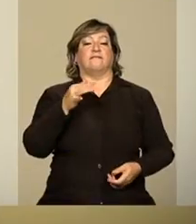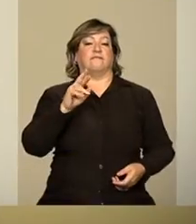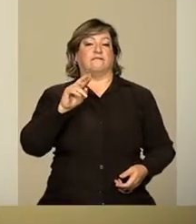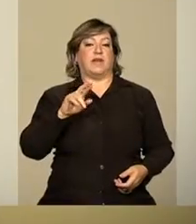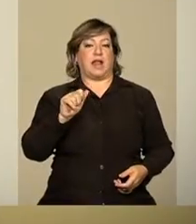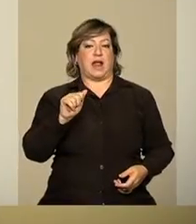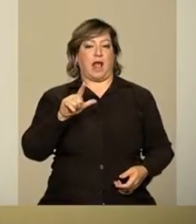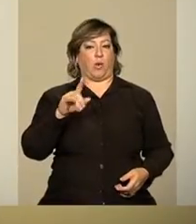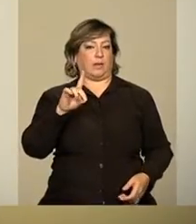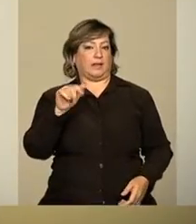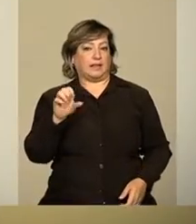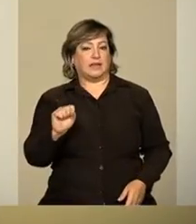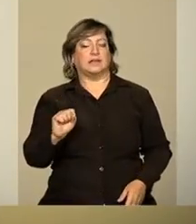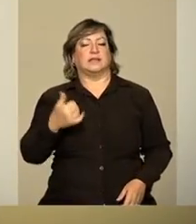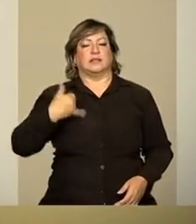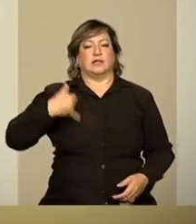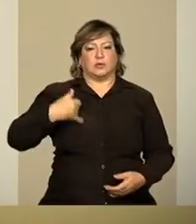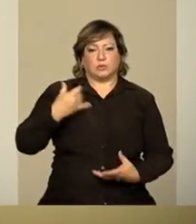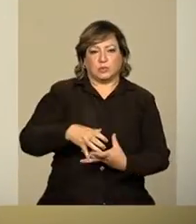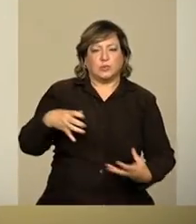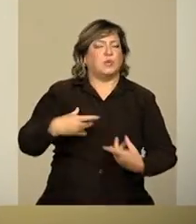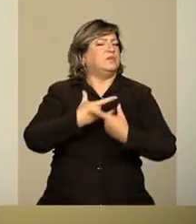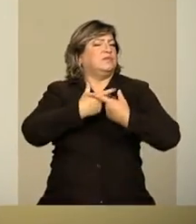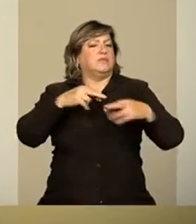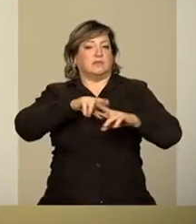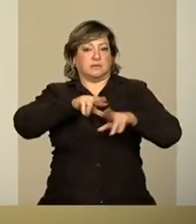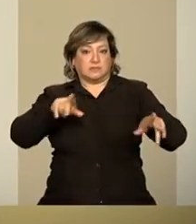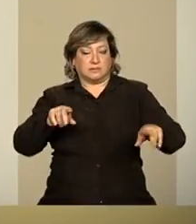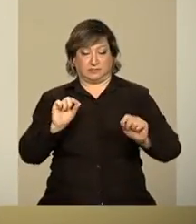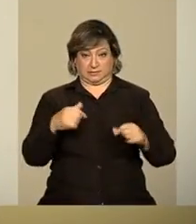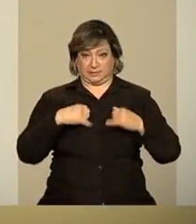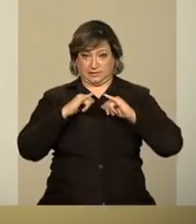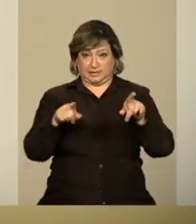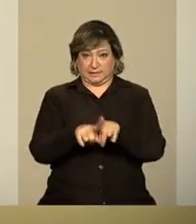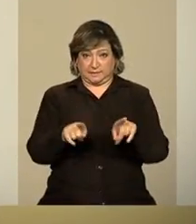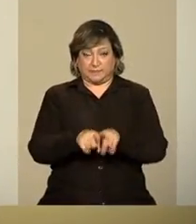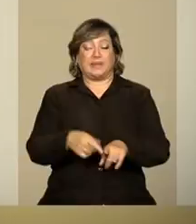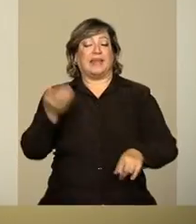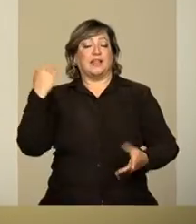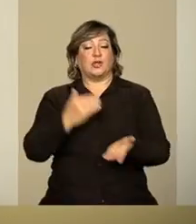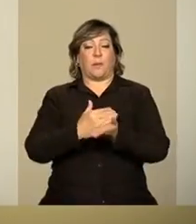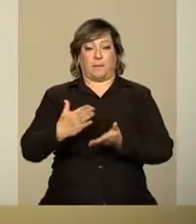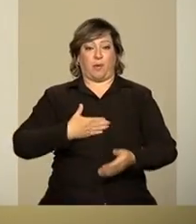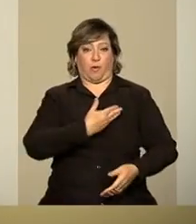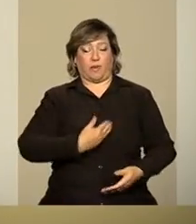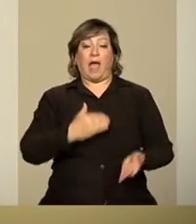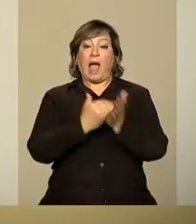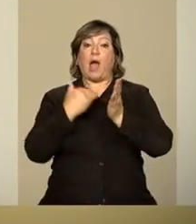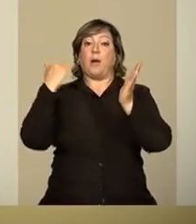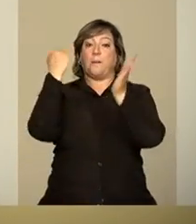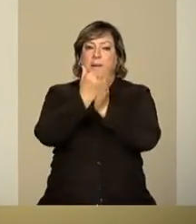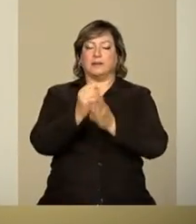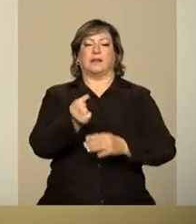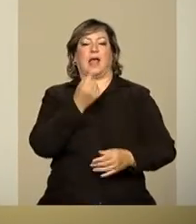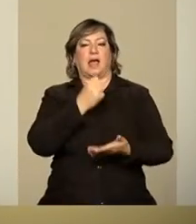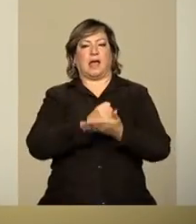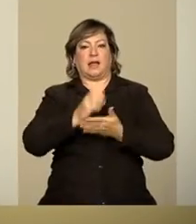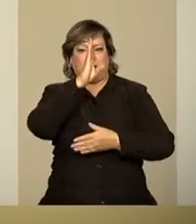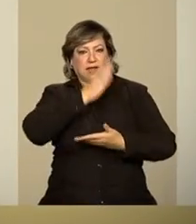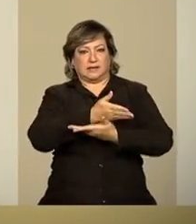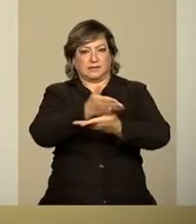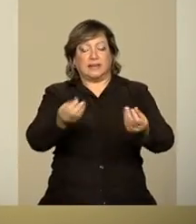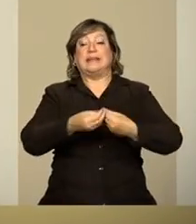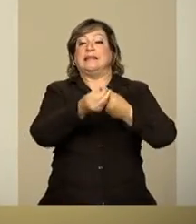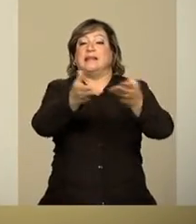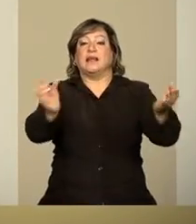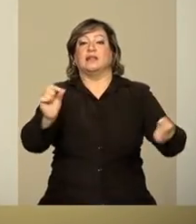dizer que desde o início do meu governo nós também aumentamos o número de medicamentos gratuitos distribuídos nos